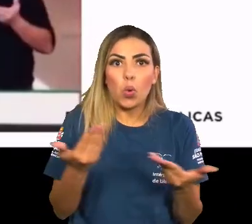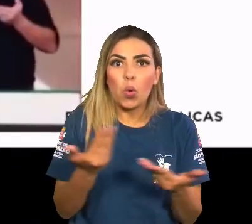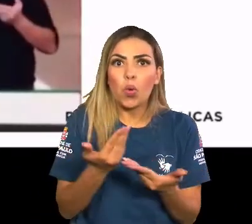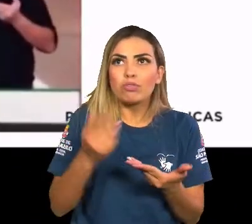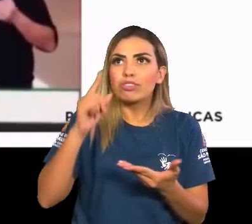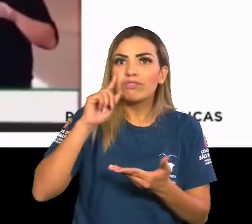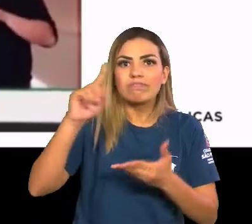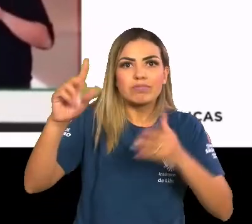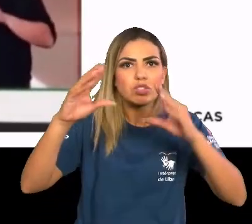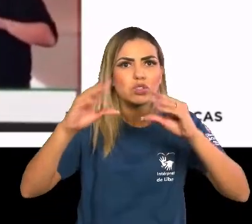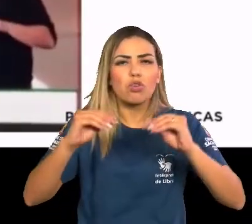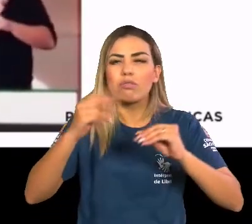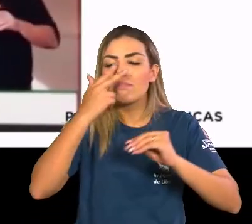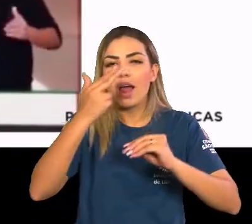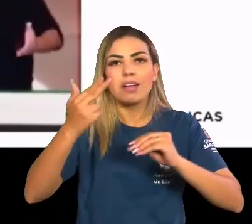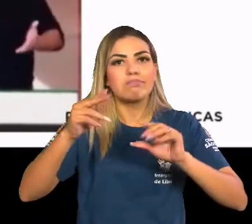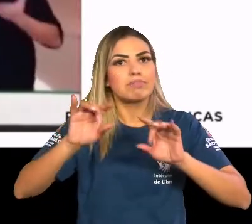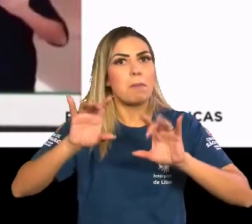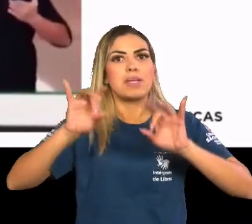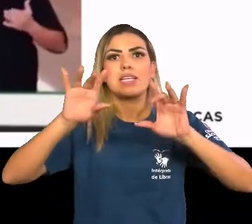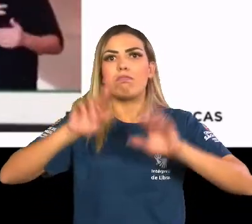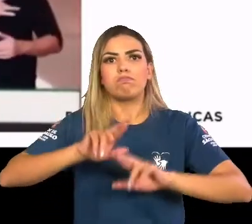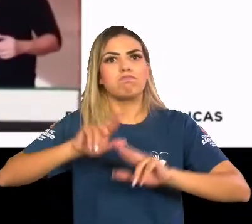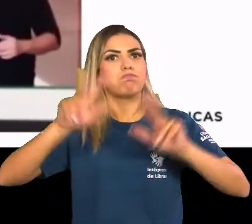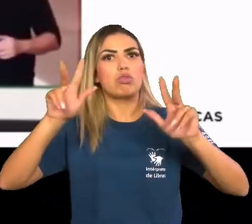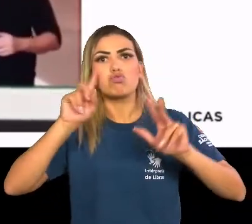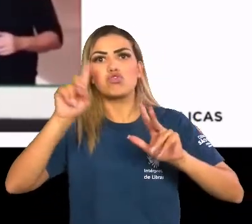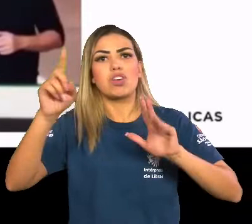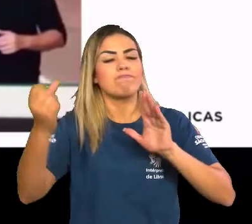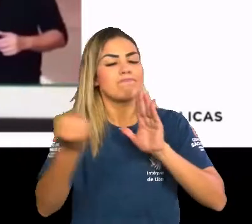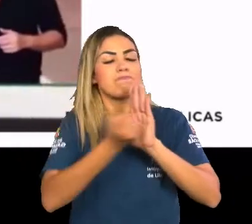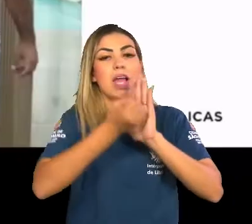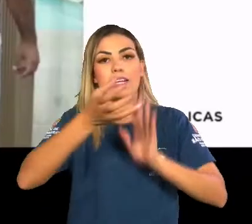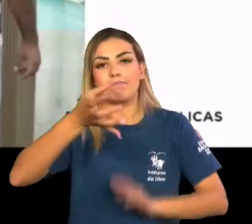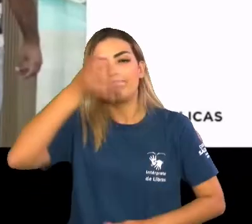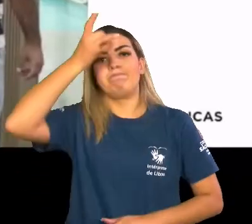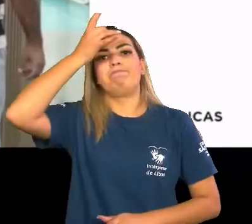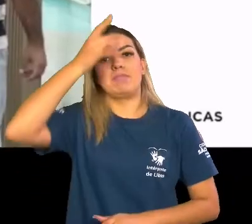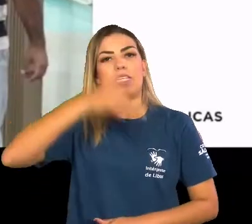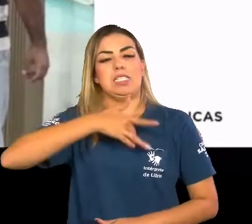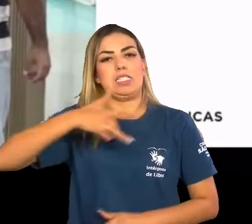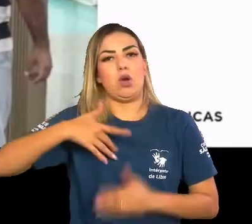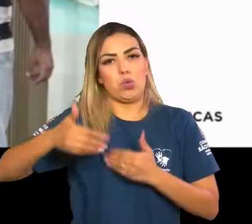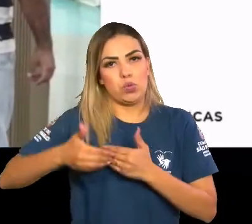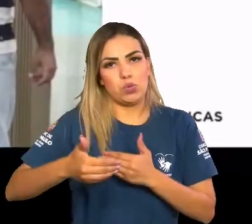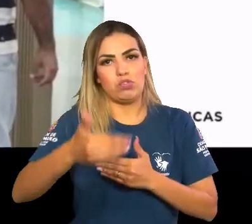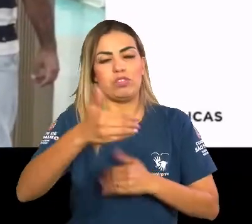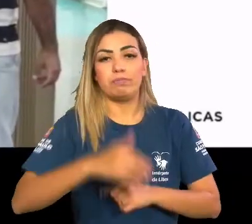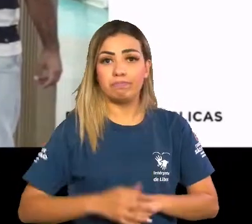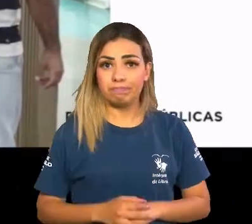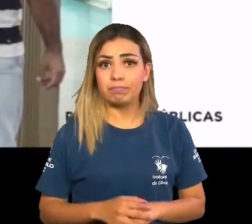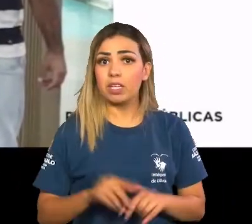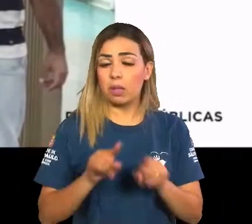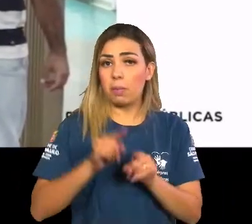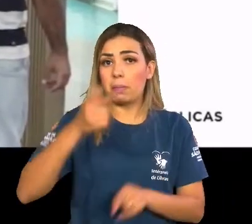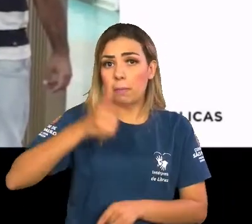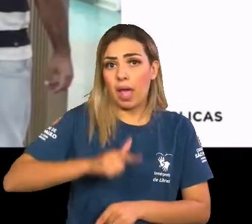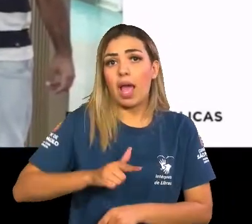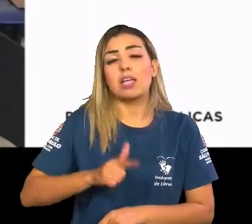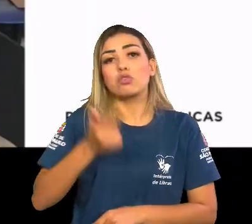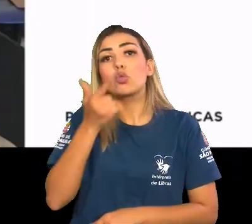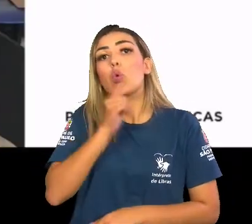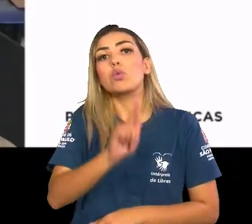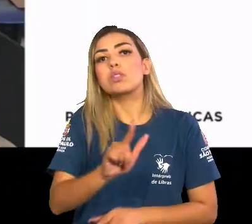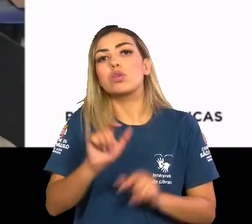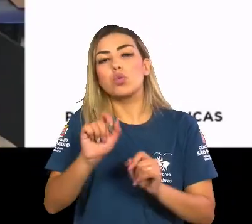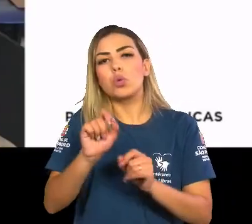marco para a saúde pública dos nossos recém-nascidos. Outra conquista alcançada ao término deste ano, no